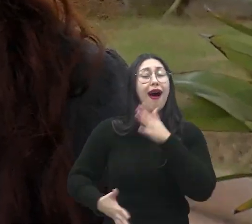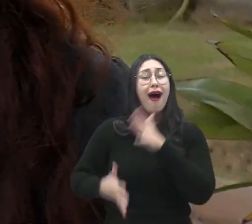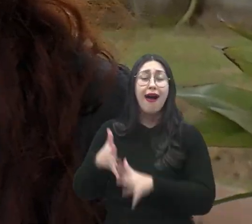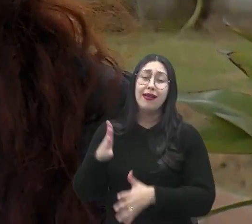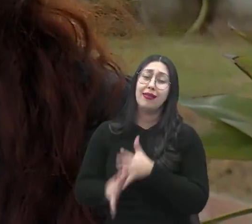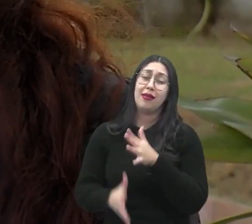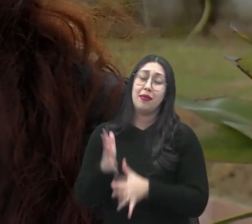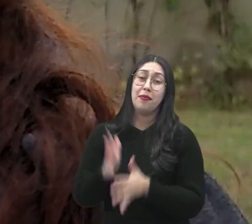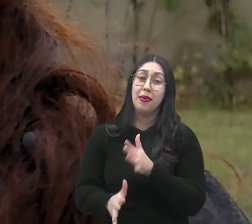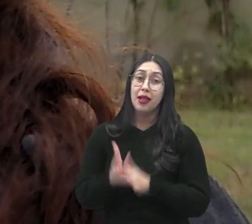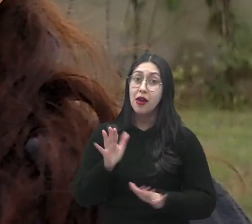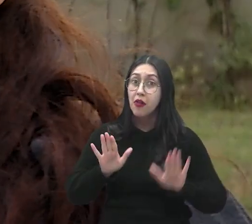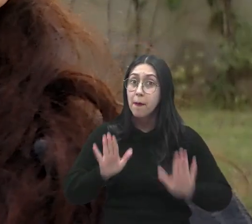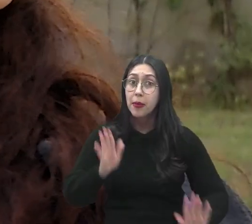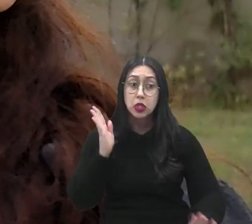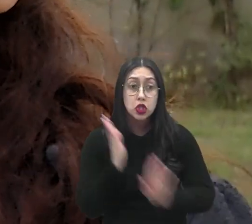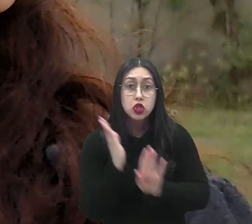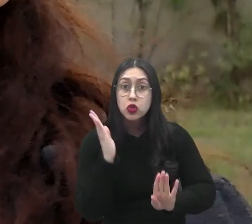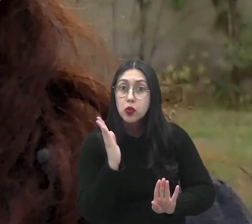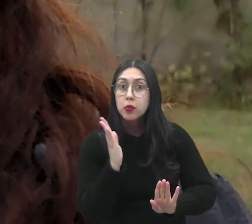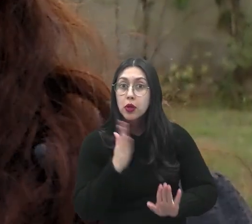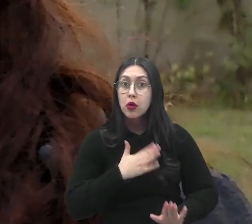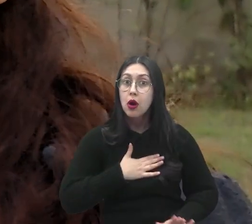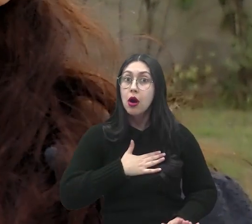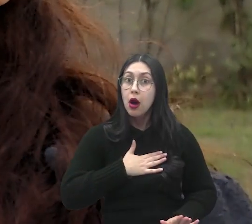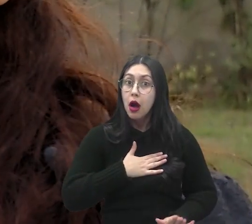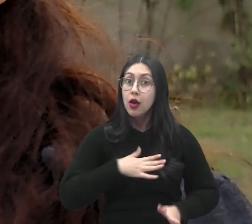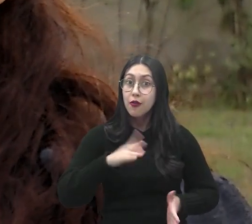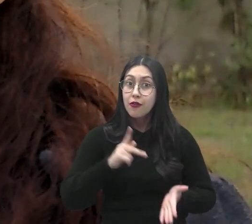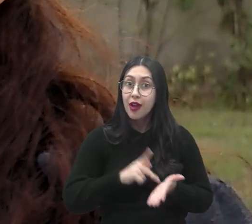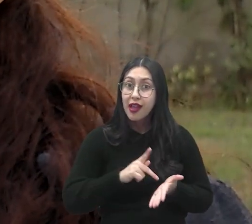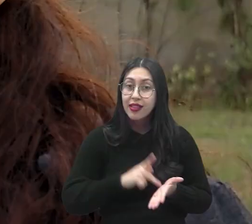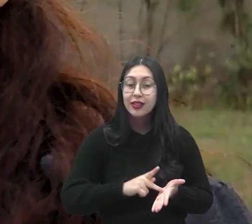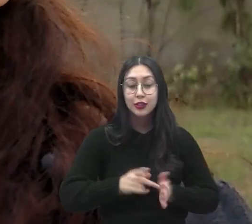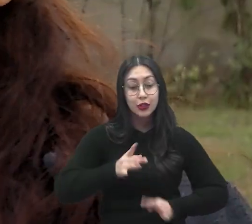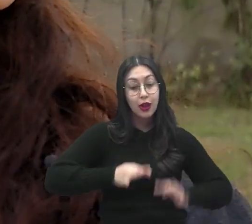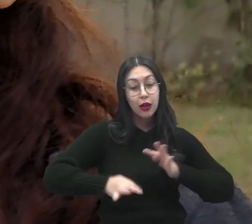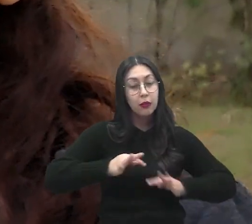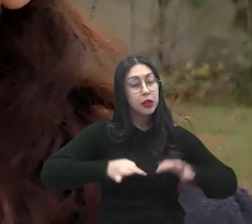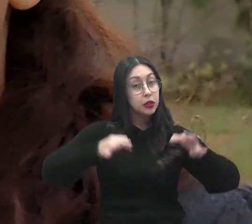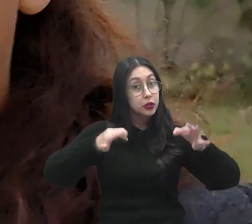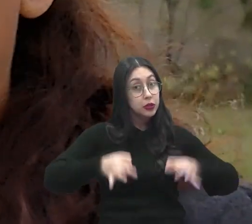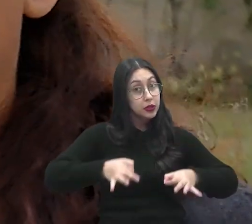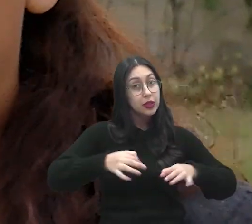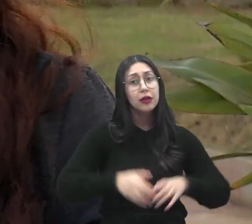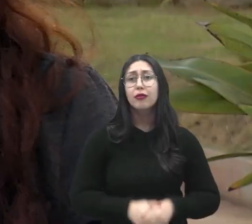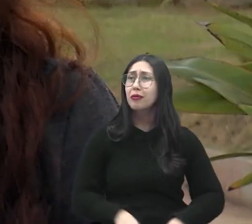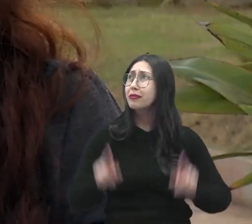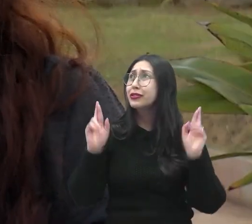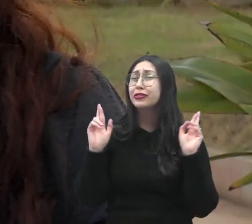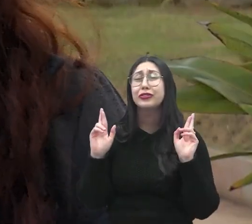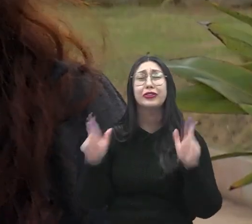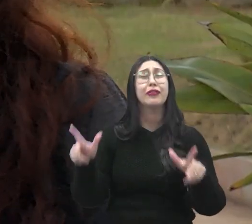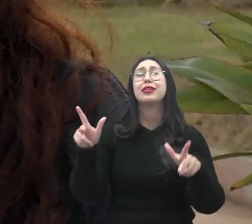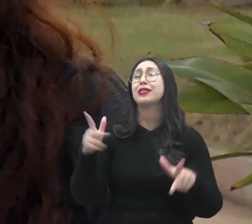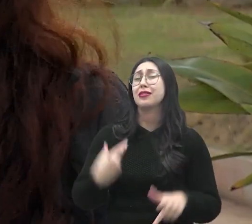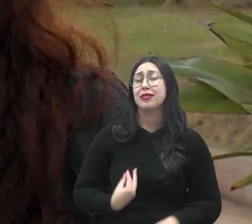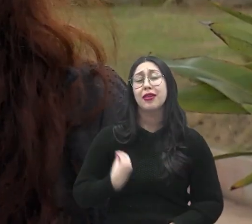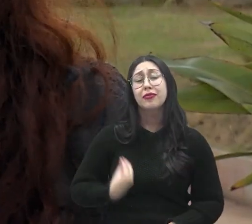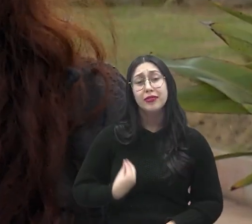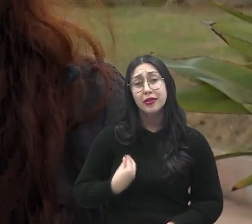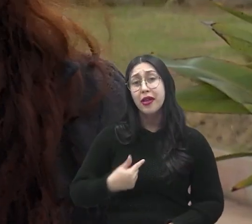fazer muitas coisas e foi só quando descobriu a causa da doença que o tratamento deu certo. Isso fez muita